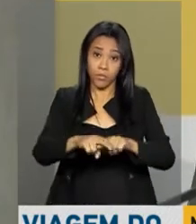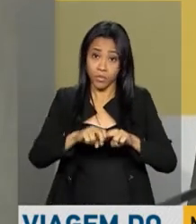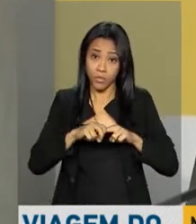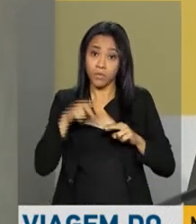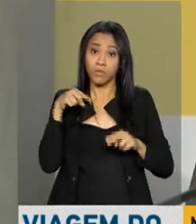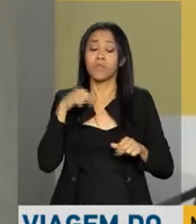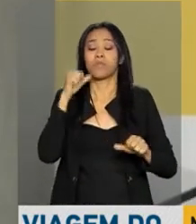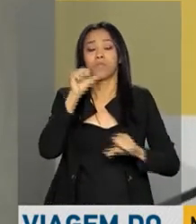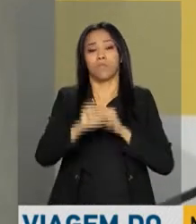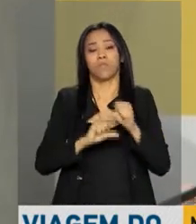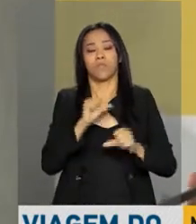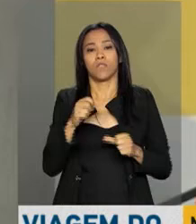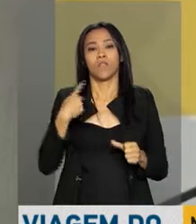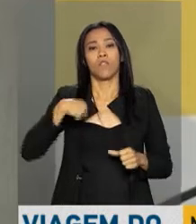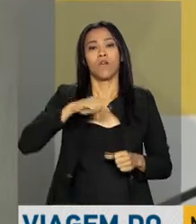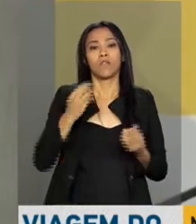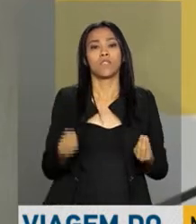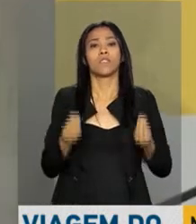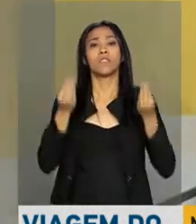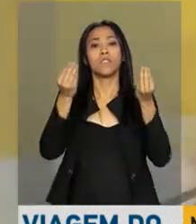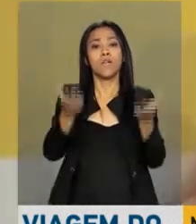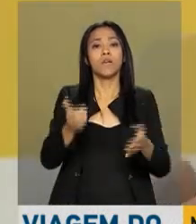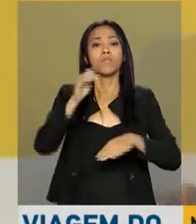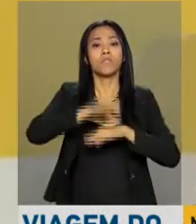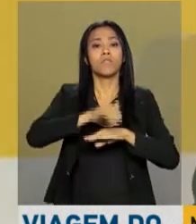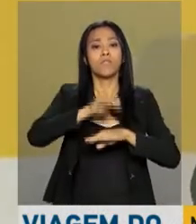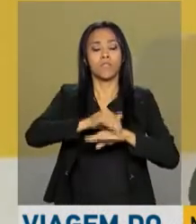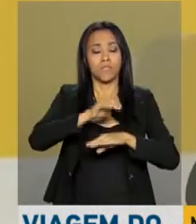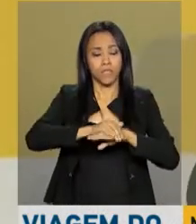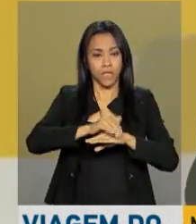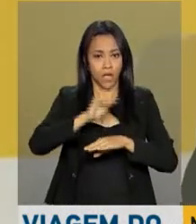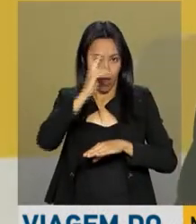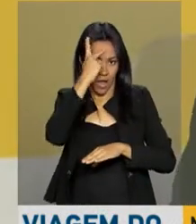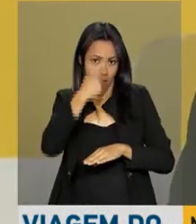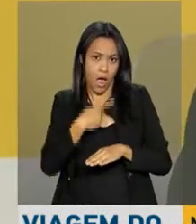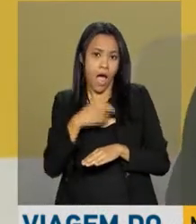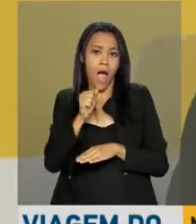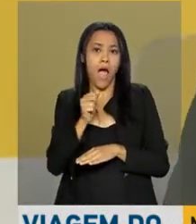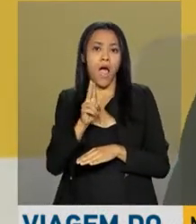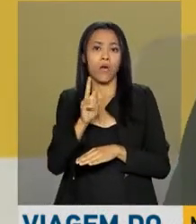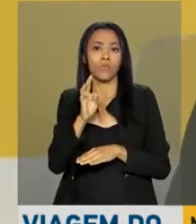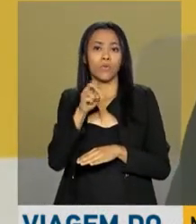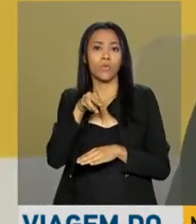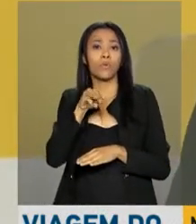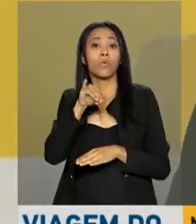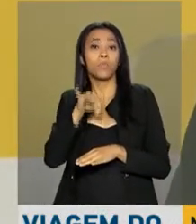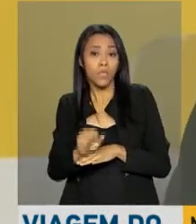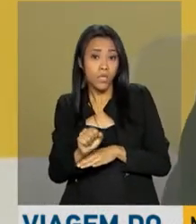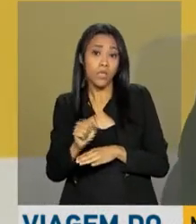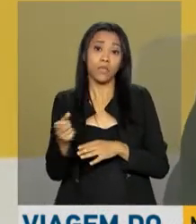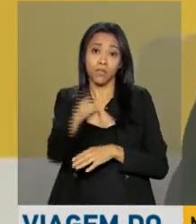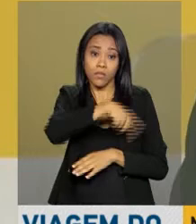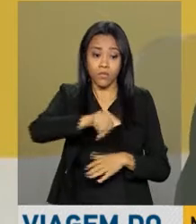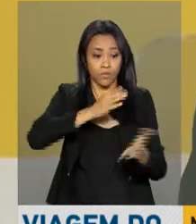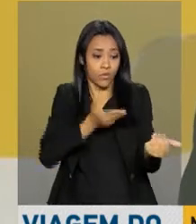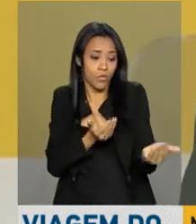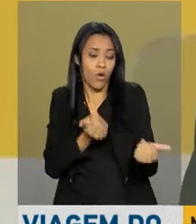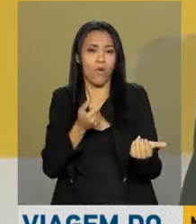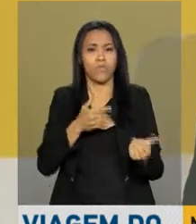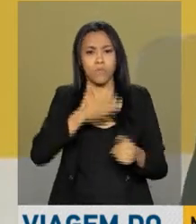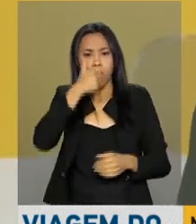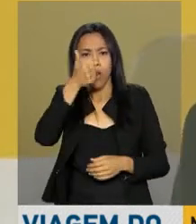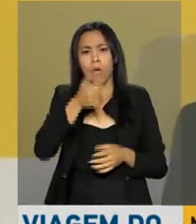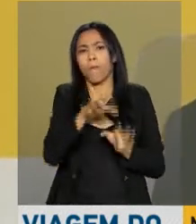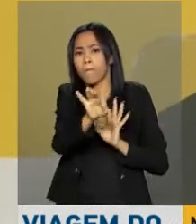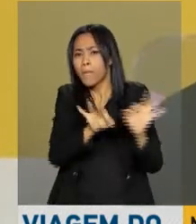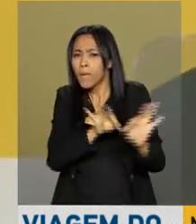prestigiemos autonomia ea pluralidade de vocações é de nossos jovens portanto melhor preparando-os para